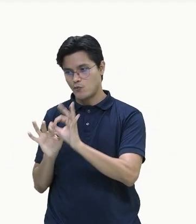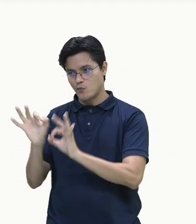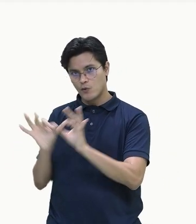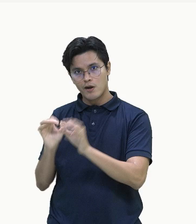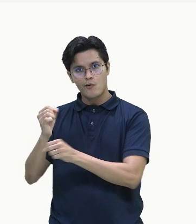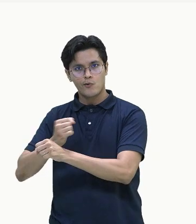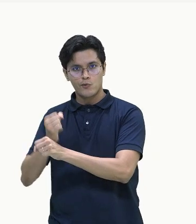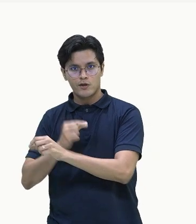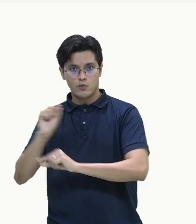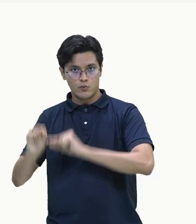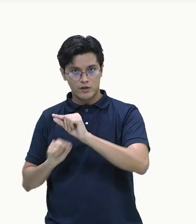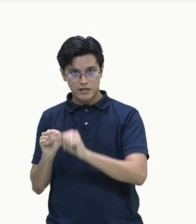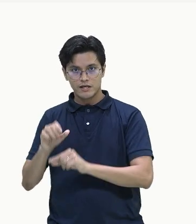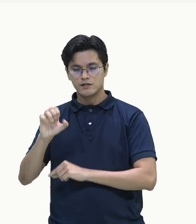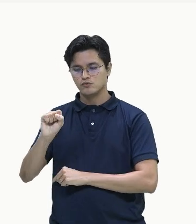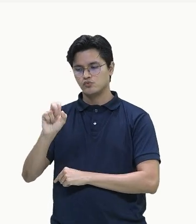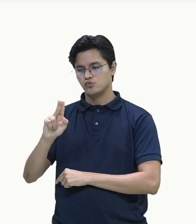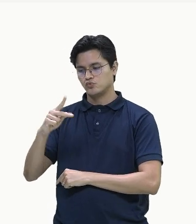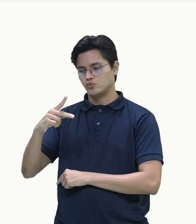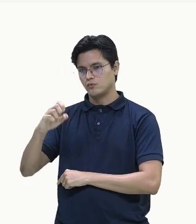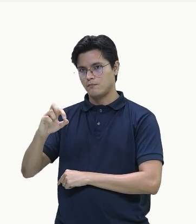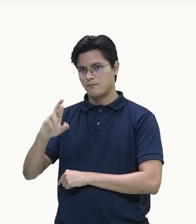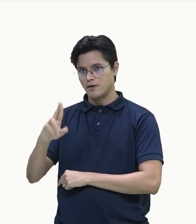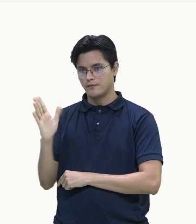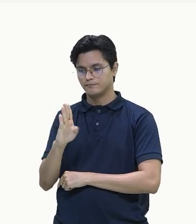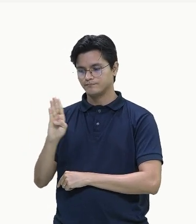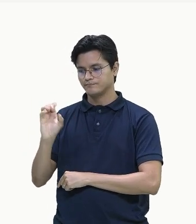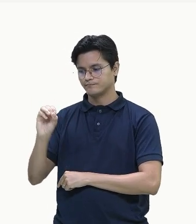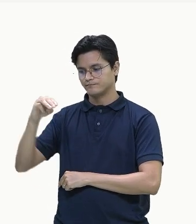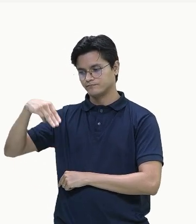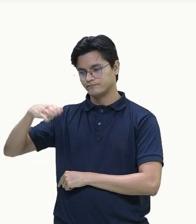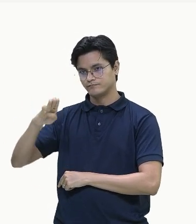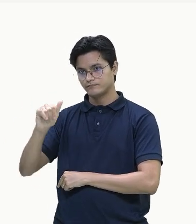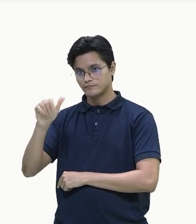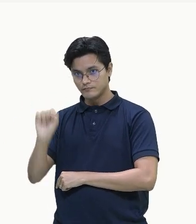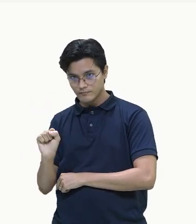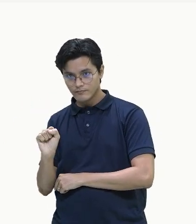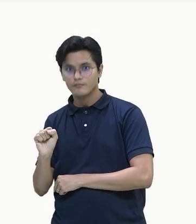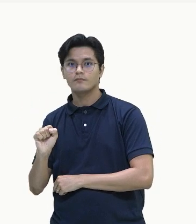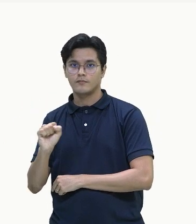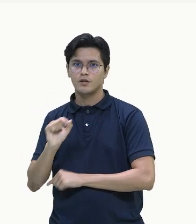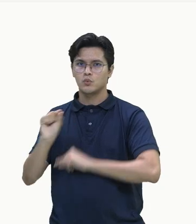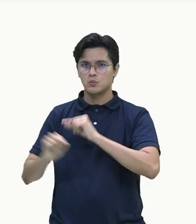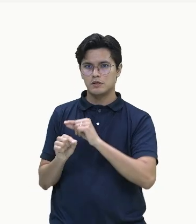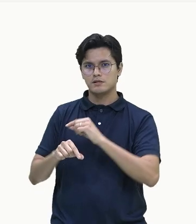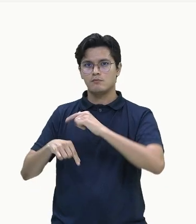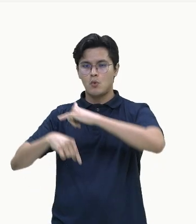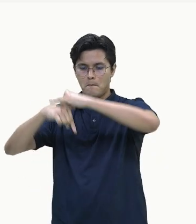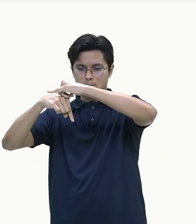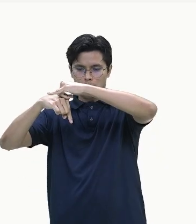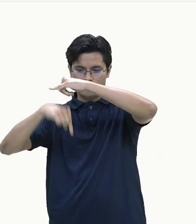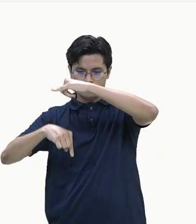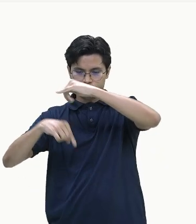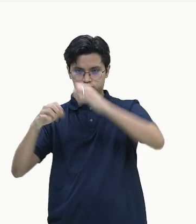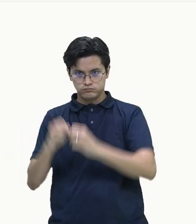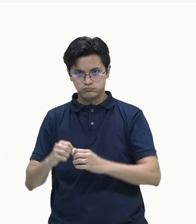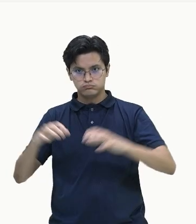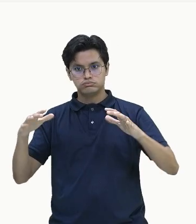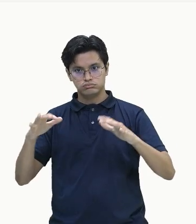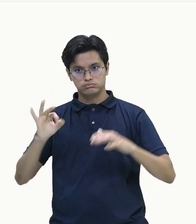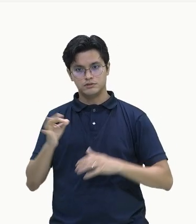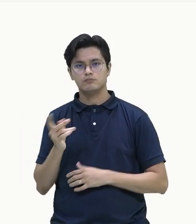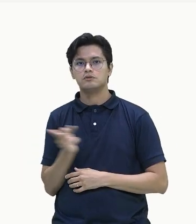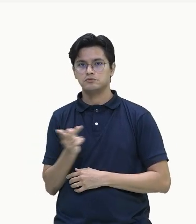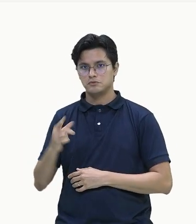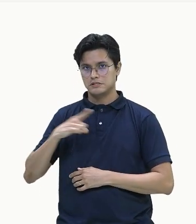ataques diretos. Então, essa ideia de que eles tinham um armamento mais forte que o outro, ou essa busca por ter